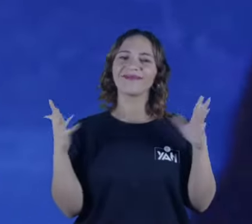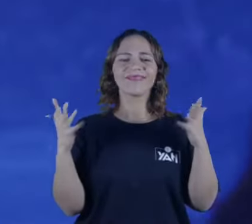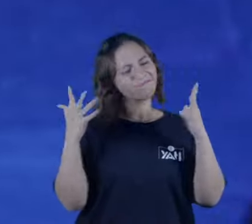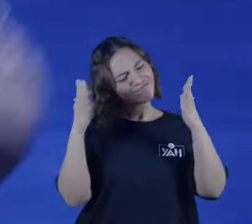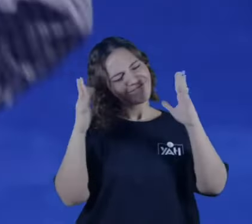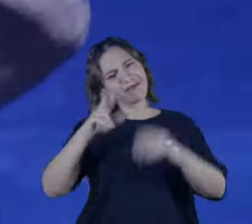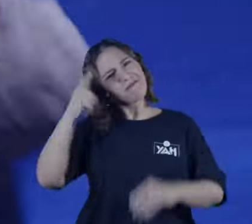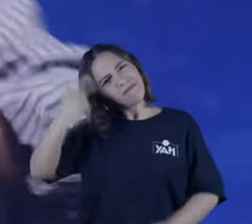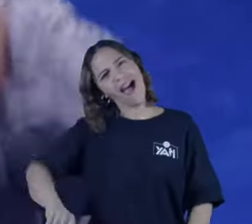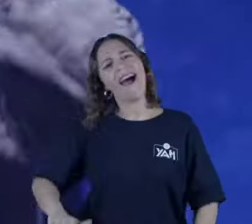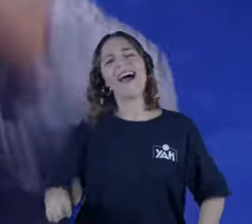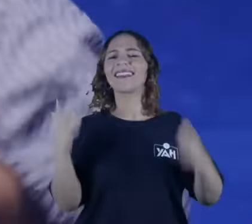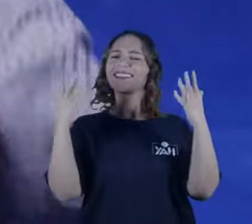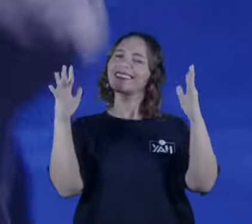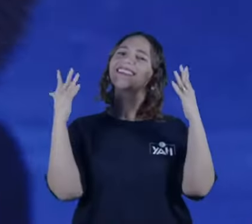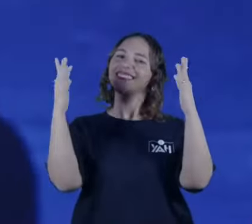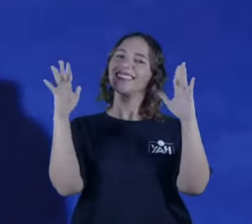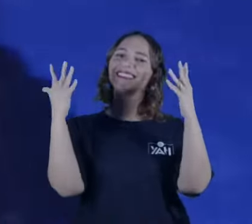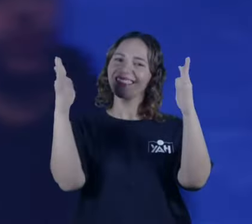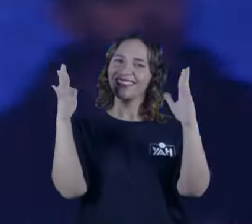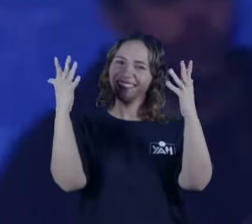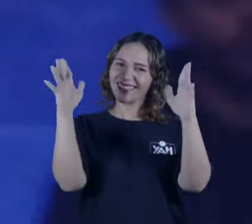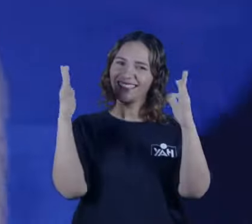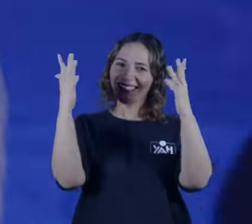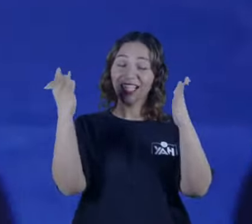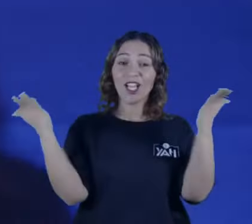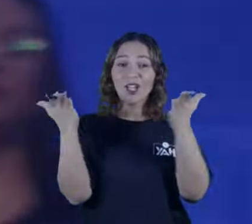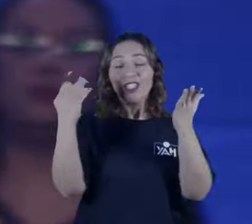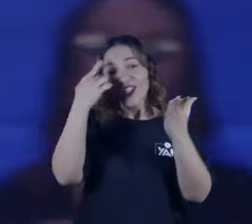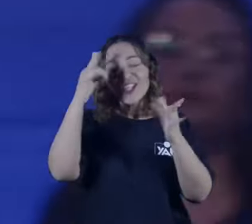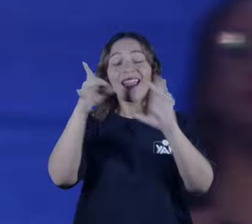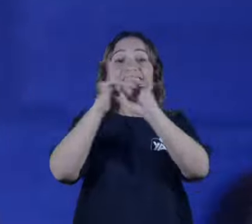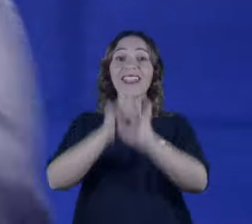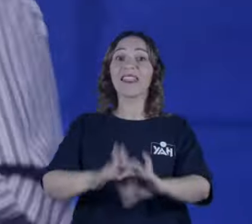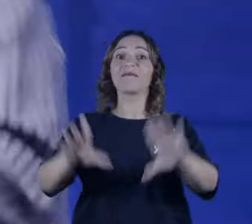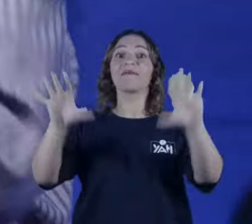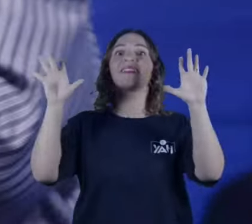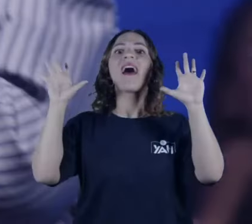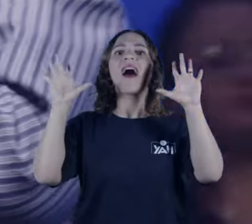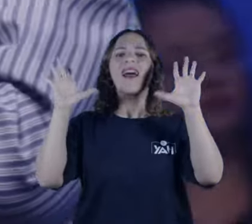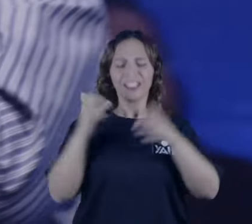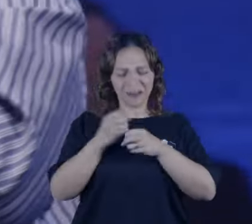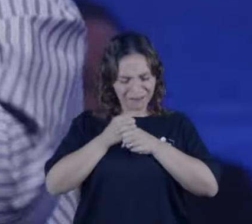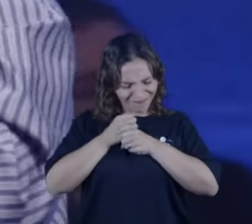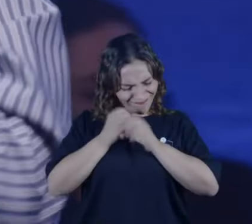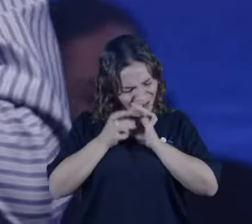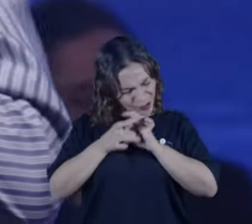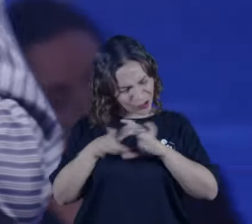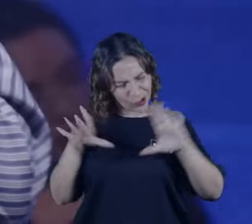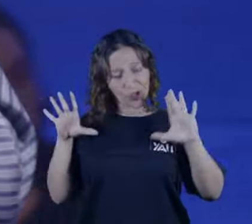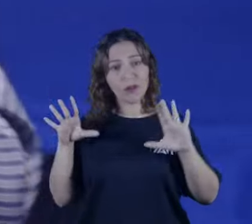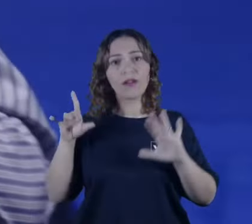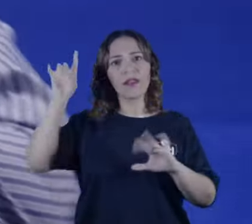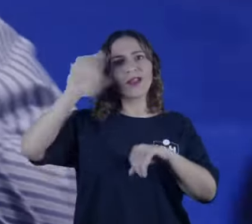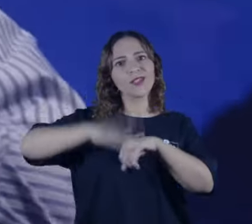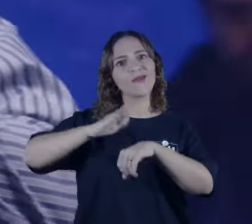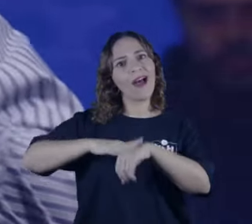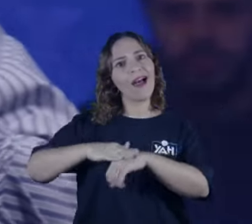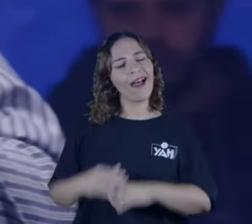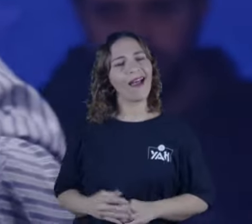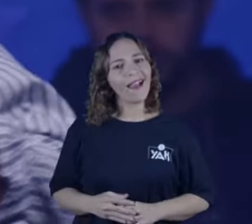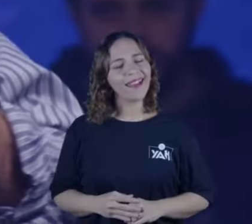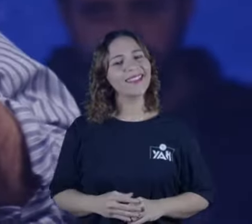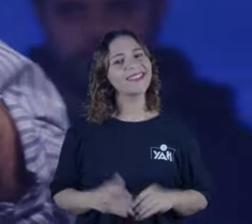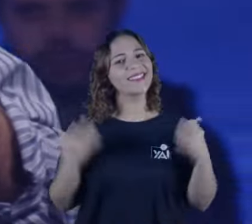Aplauda mais. Hoje é dia de liberdade, de libertação, porque é isso que Deus faz.